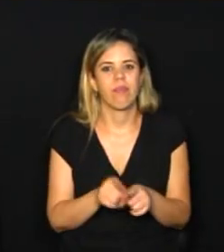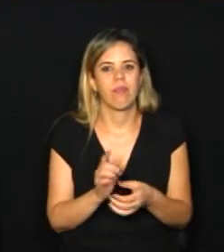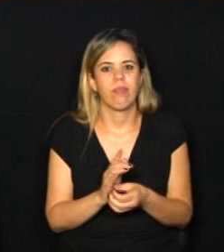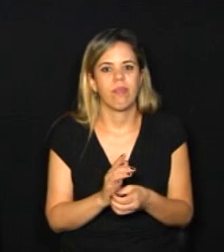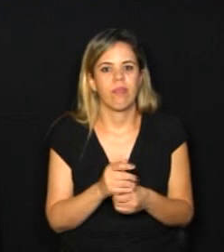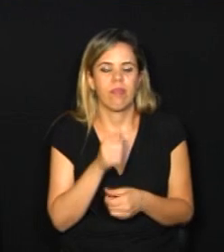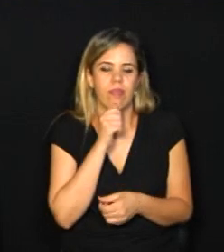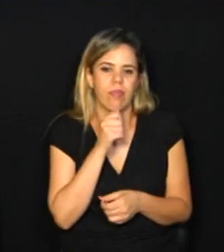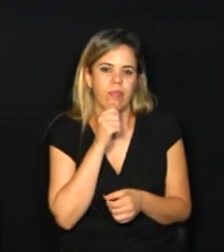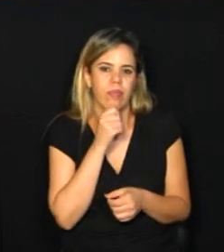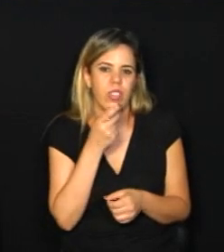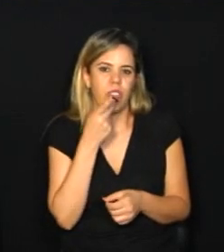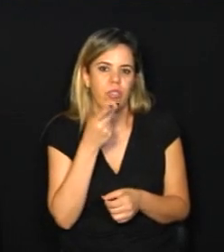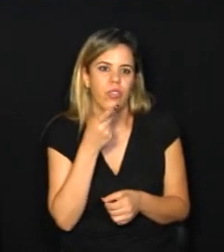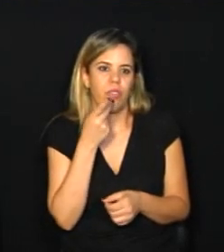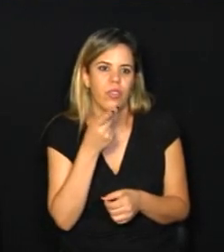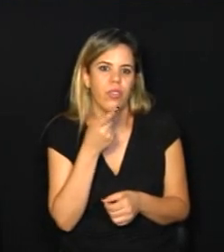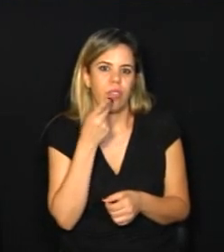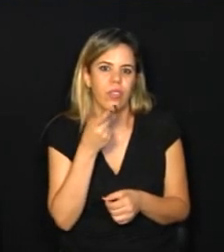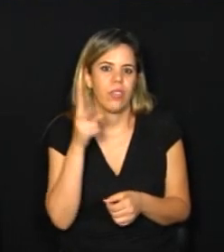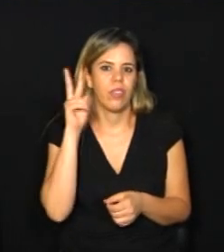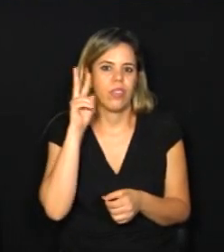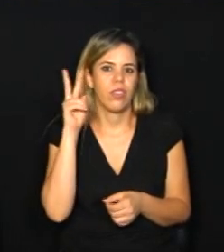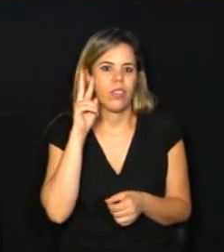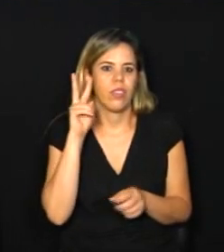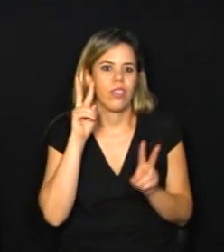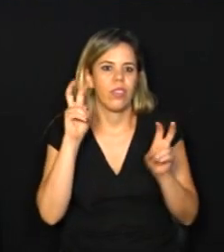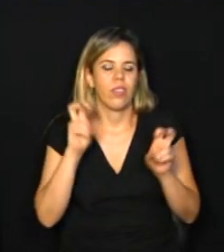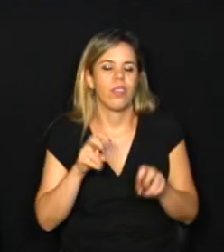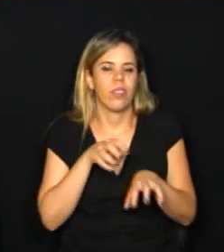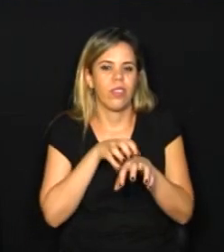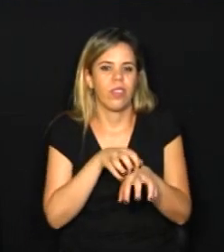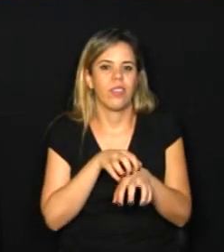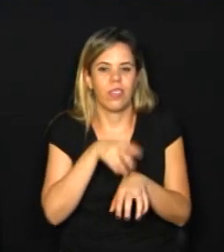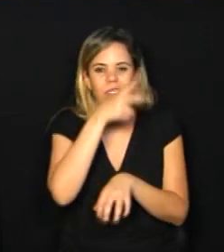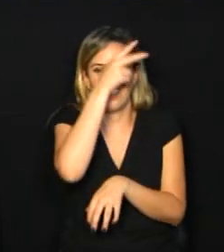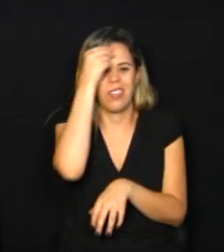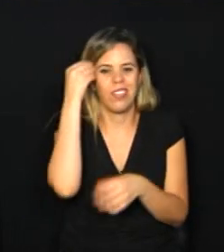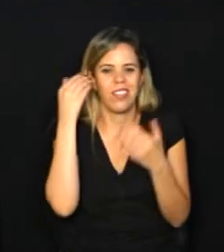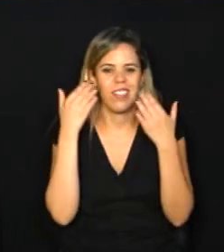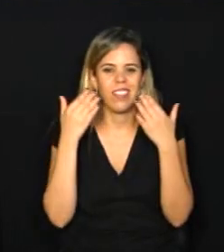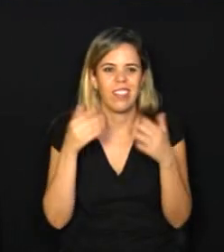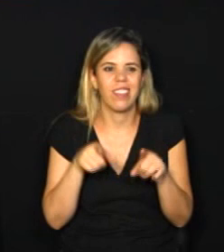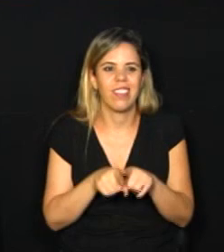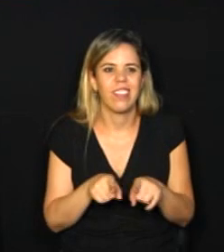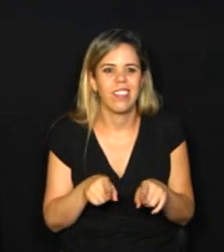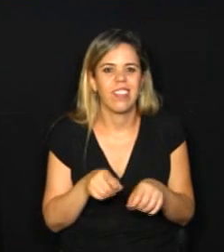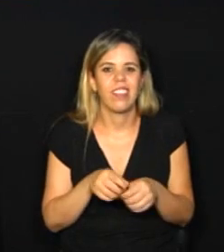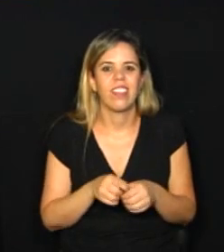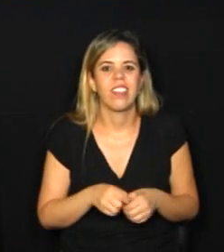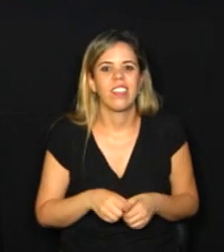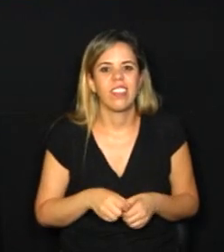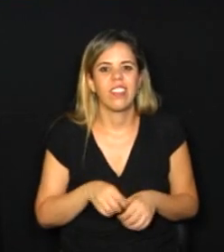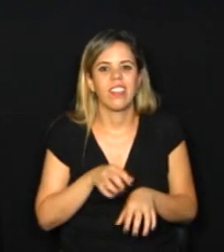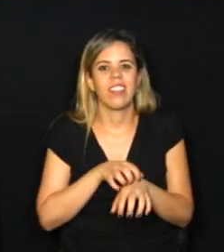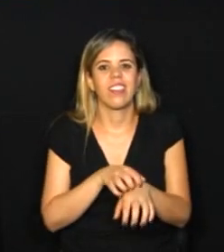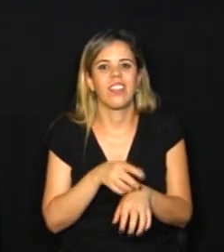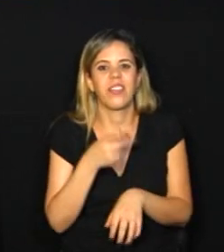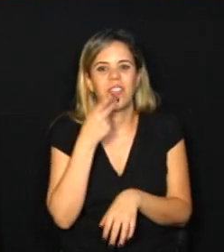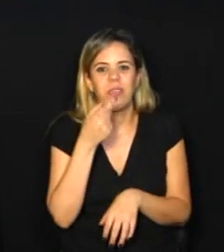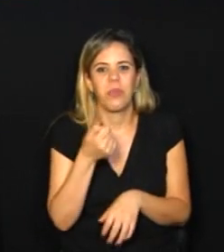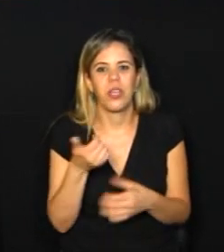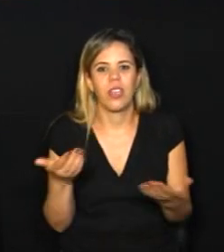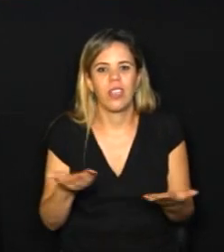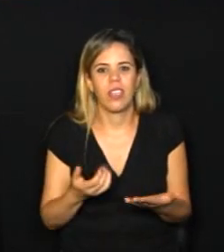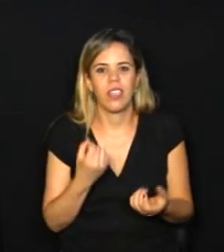ainda uma fala que nós vamos falar na segunda-feira a respeito do transporte público, Gabriel. E falando em transporte, eu vou falar um pouquinho